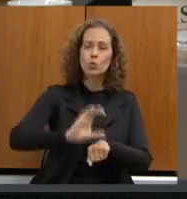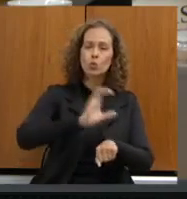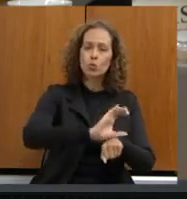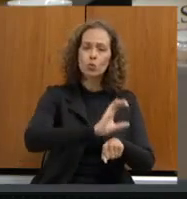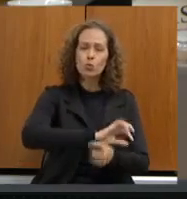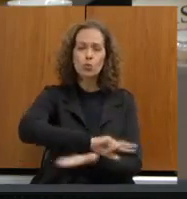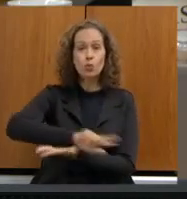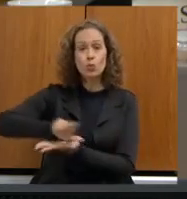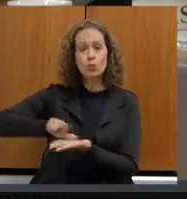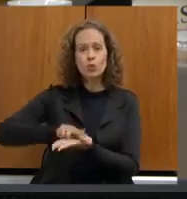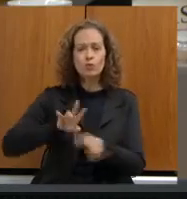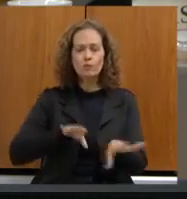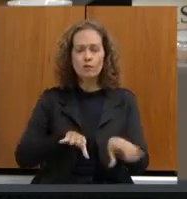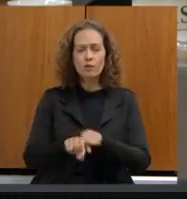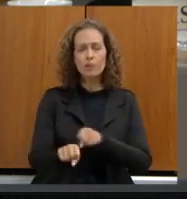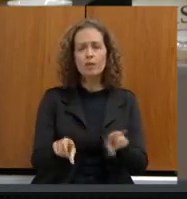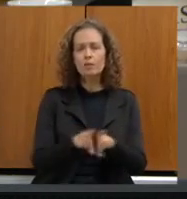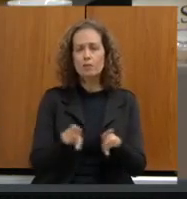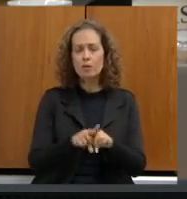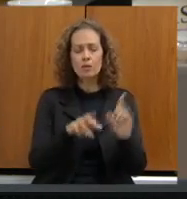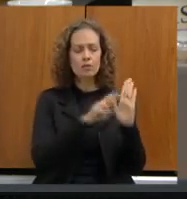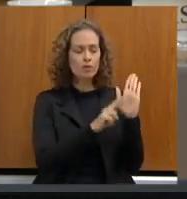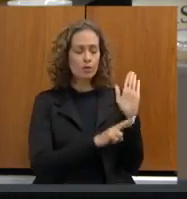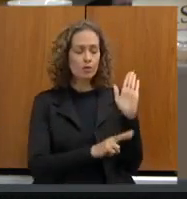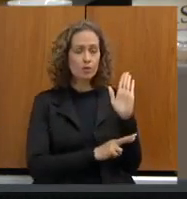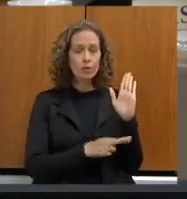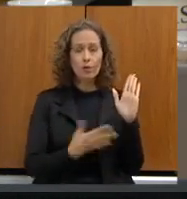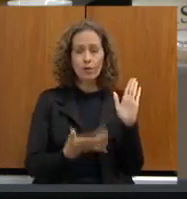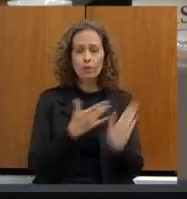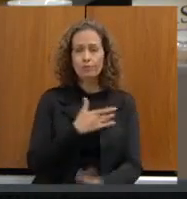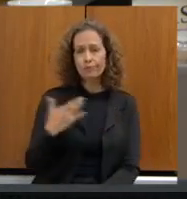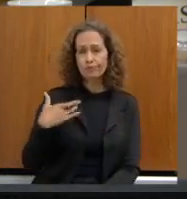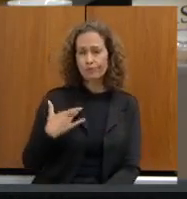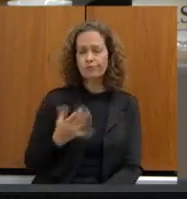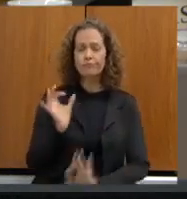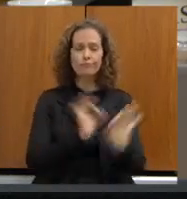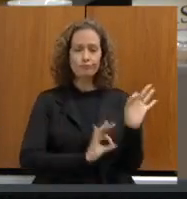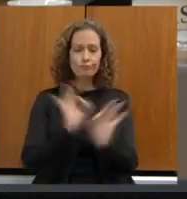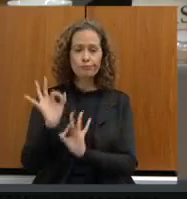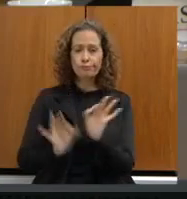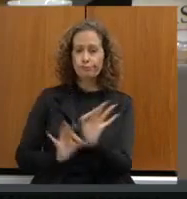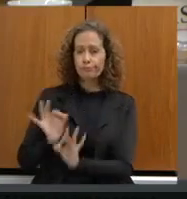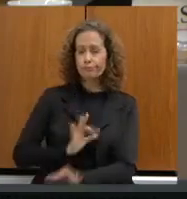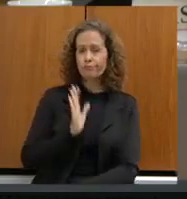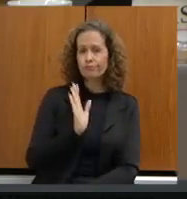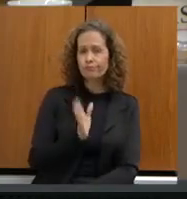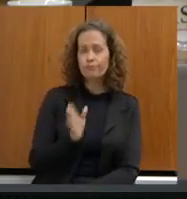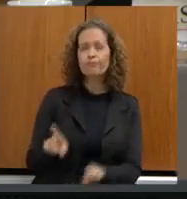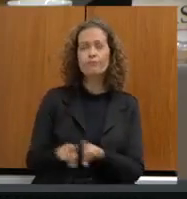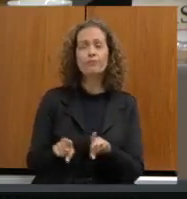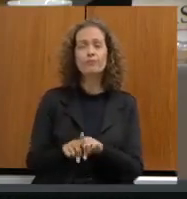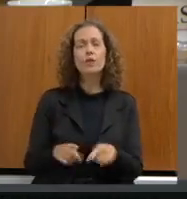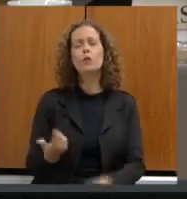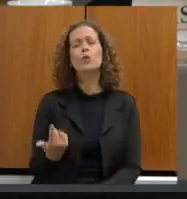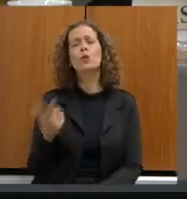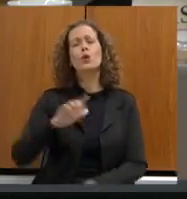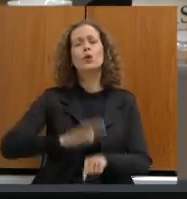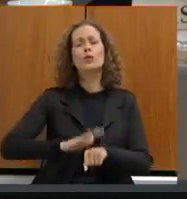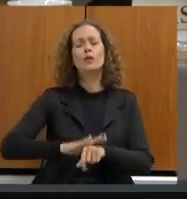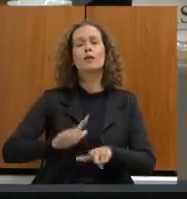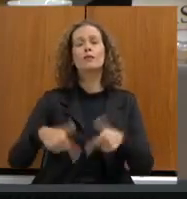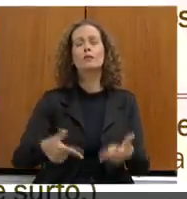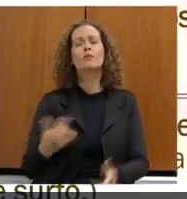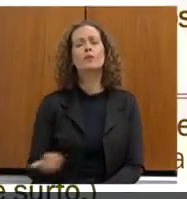e treinamento com observância dos protocolos sanitários também só são as ações nem planejado e um outro outras são muito